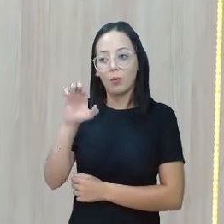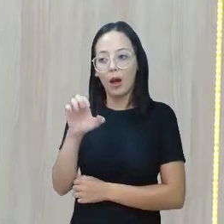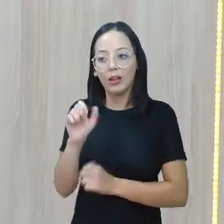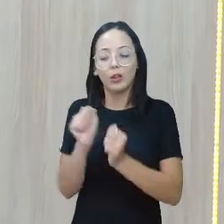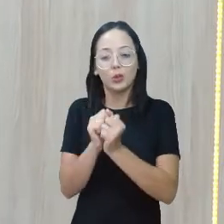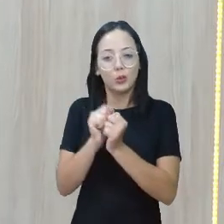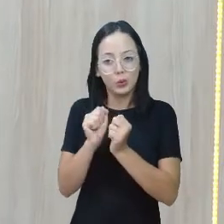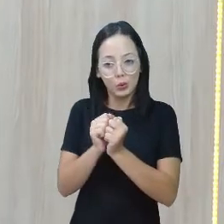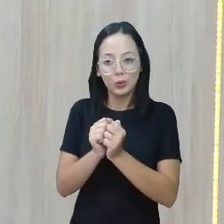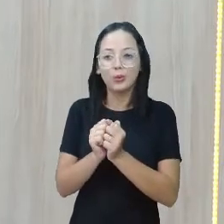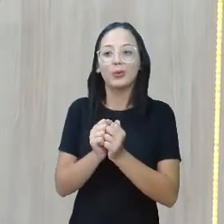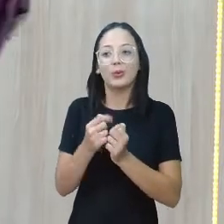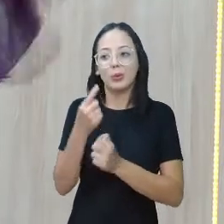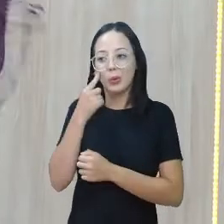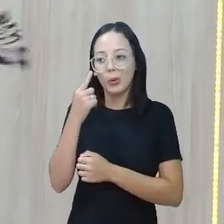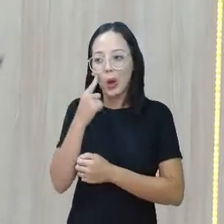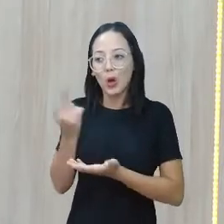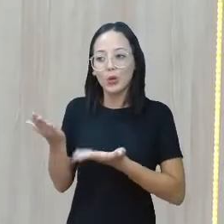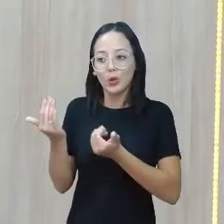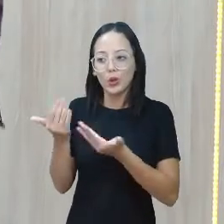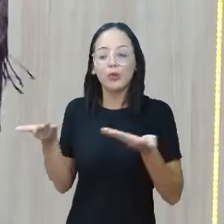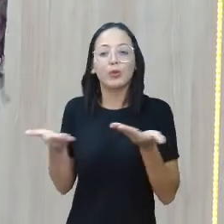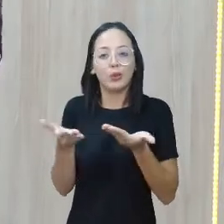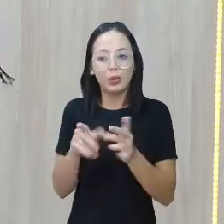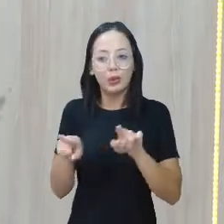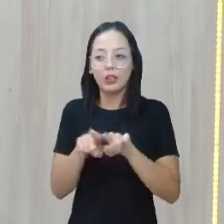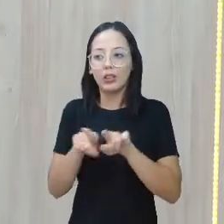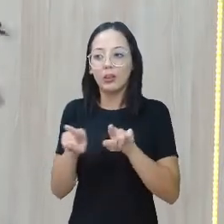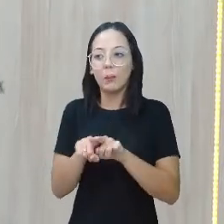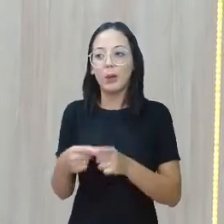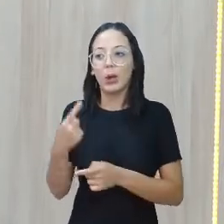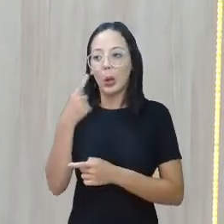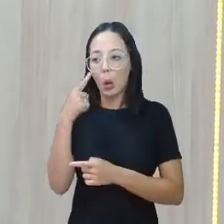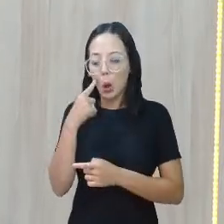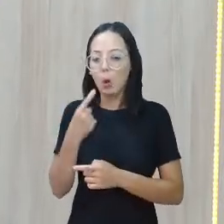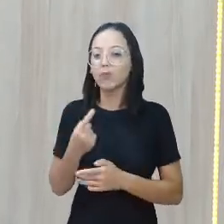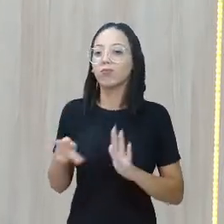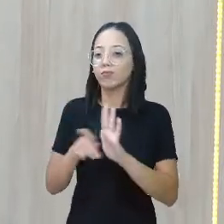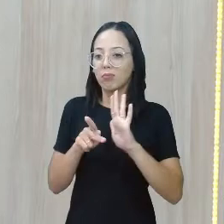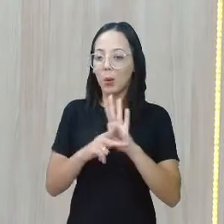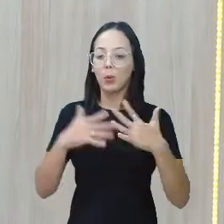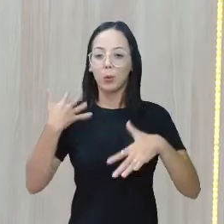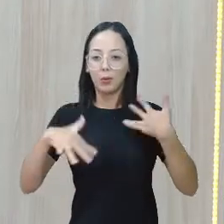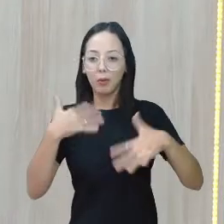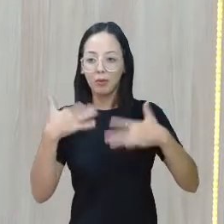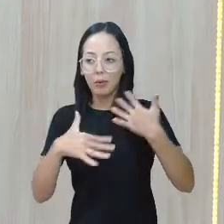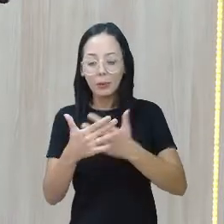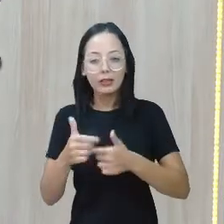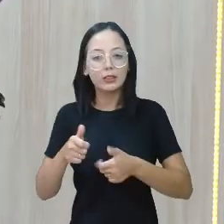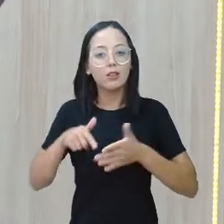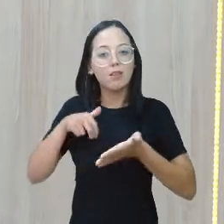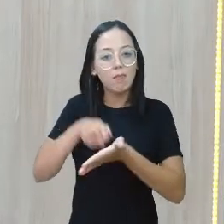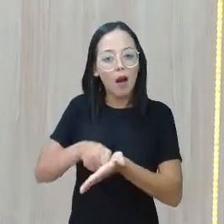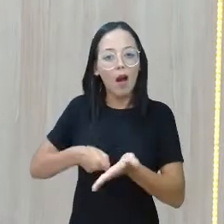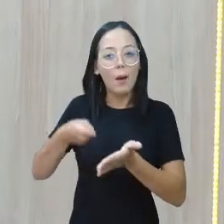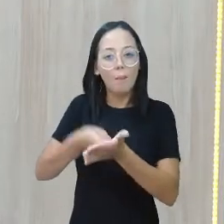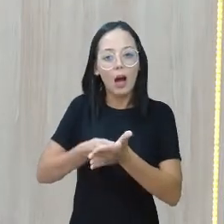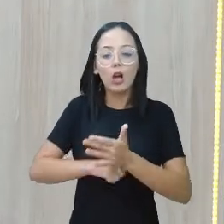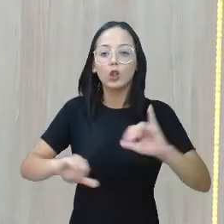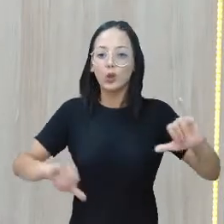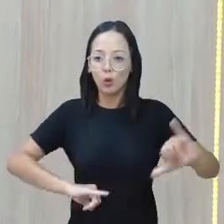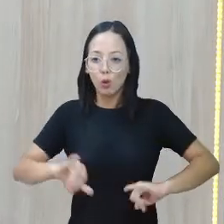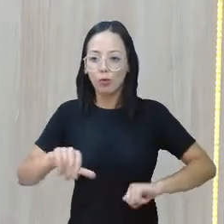Holanda. Novíssimo, né? Até hoje, um dos ícones também do movimento, não é? Que lutou contra a ditadura e